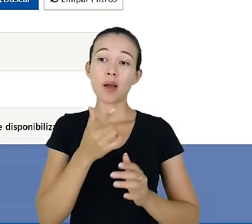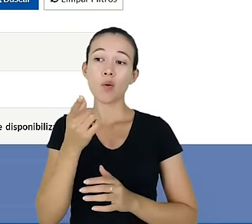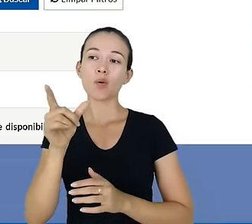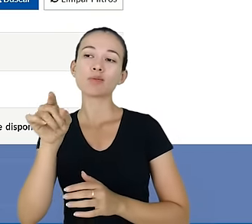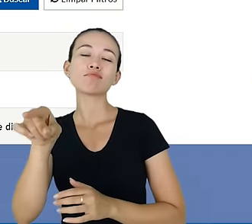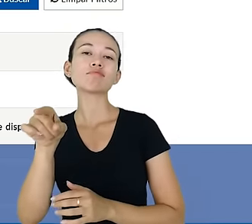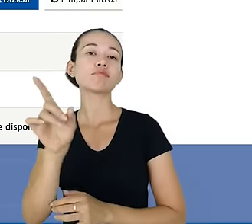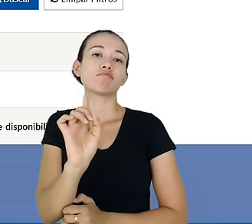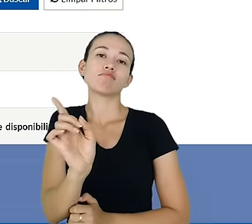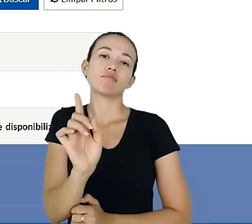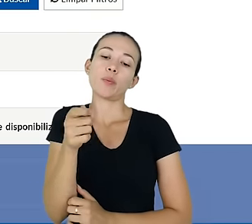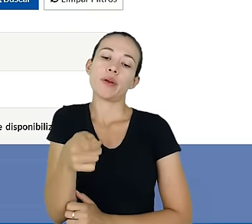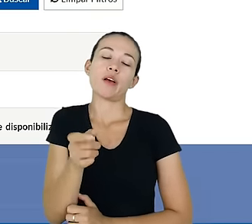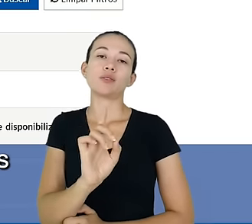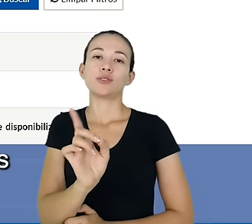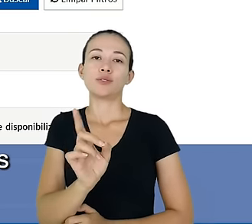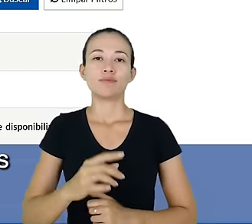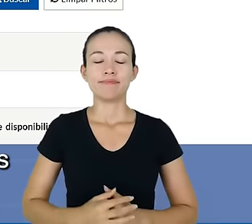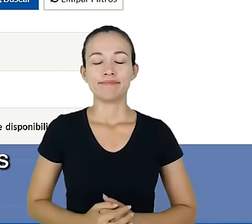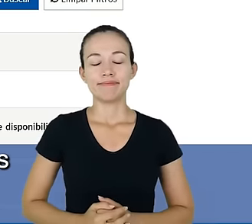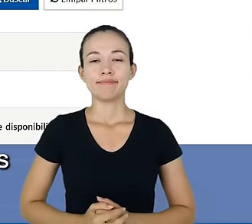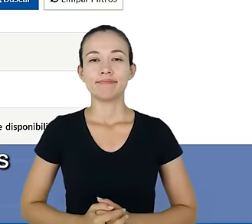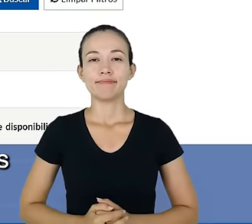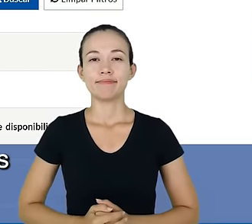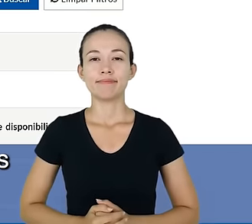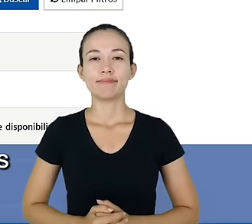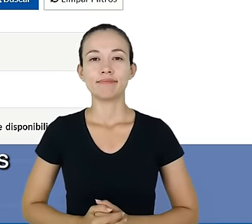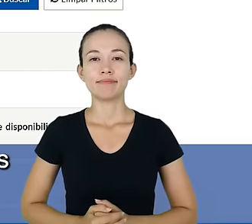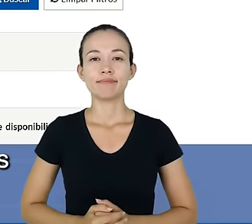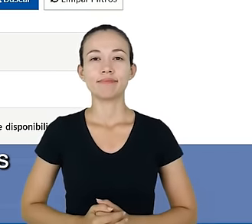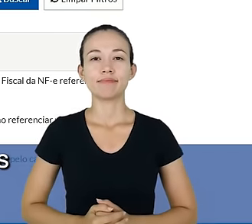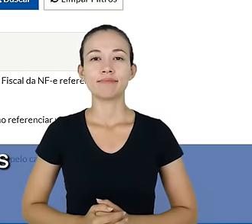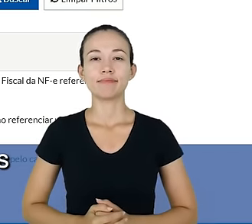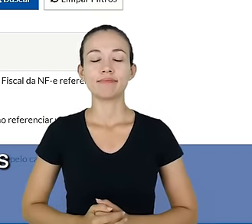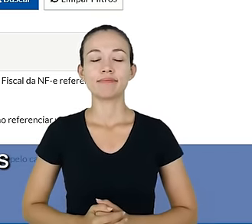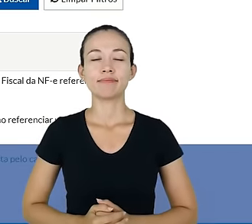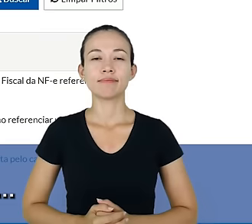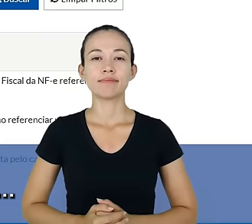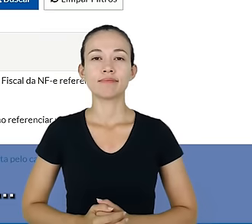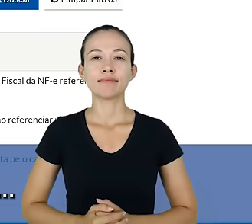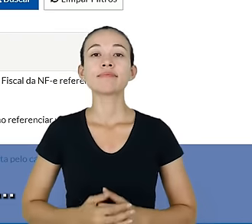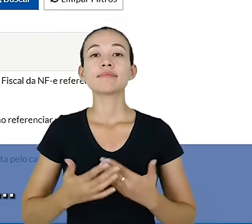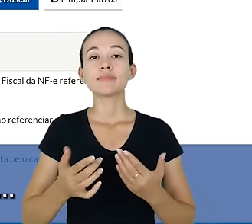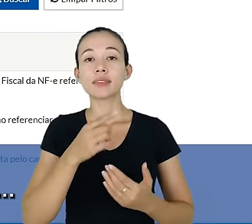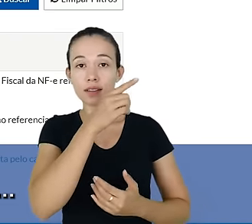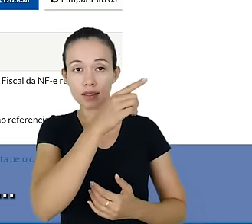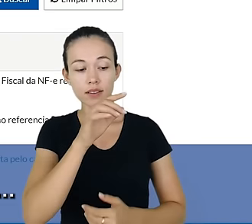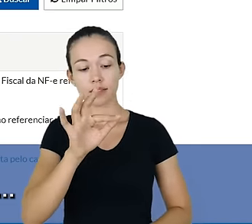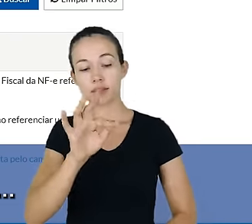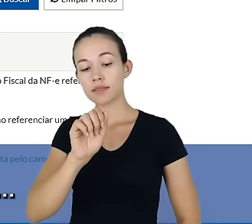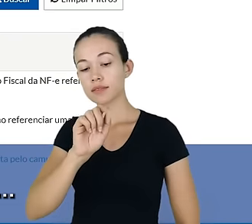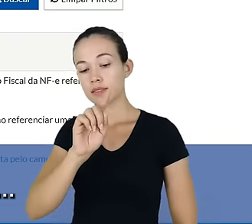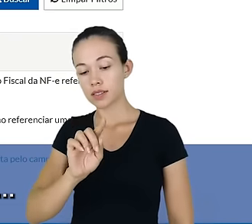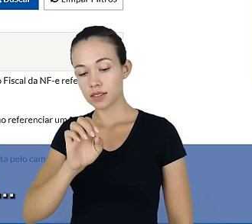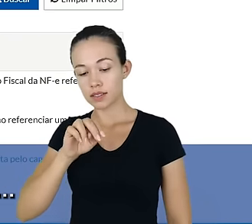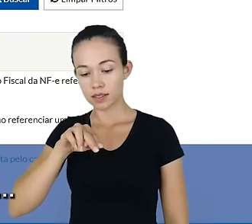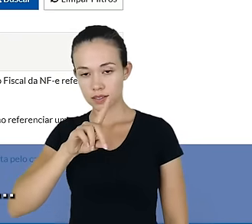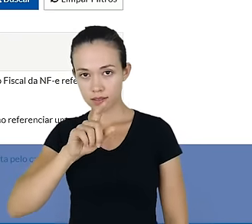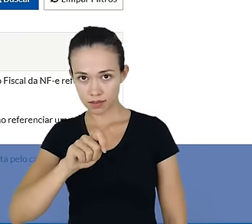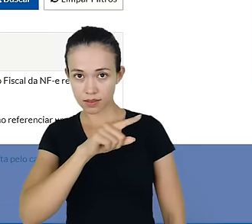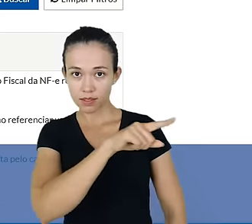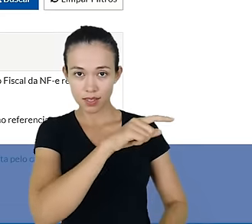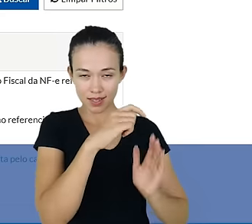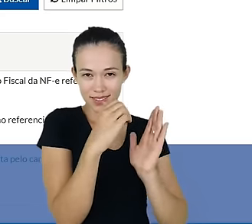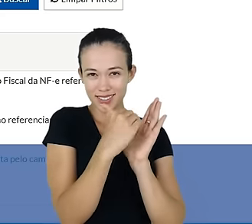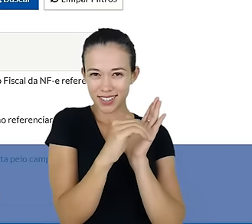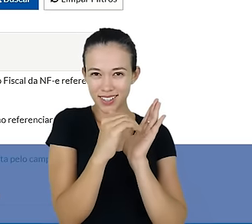nível assim de de tentar deixar um pouco mais simples a coisa a secretaria da fazenda ela trouxe